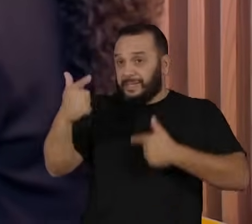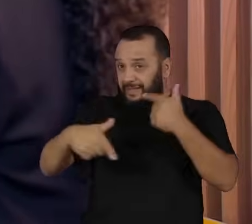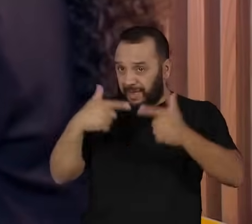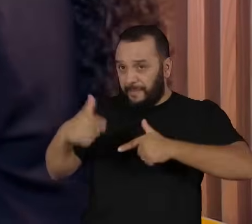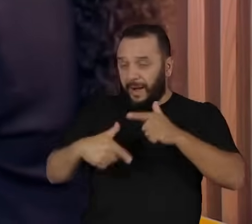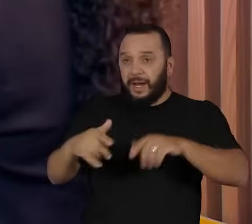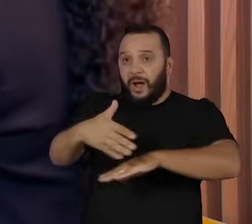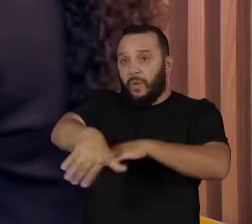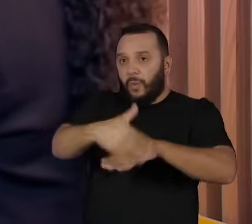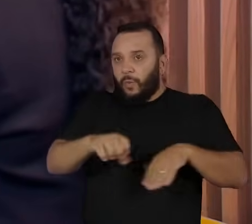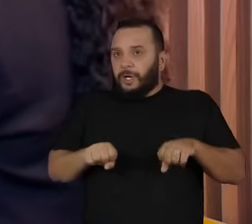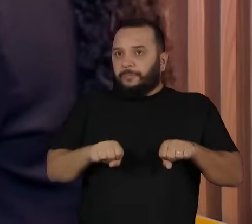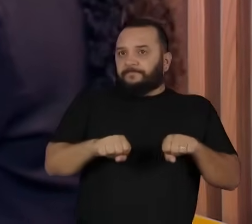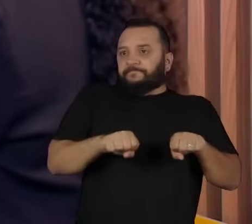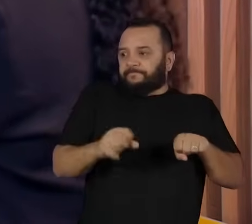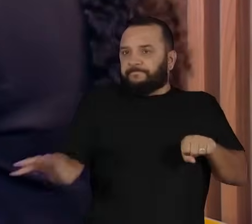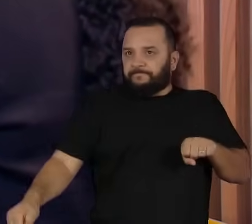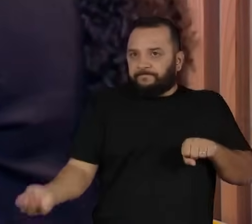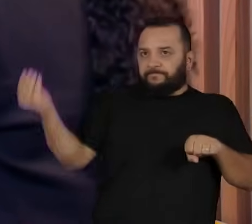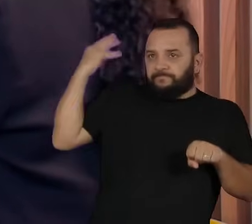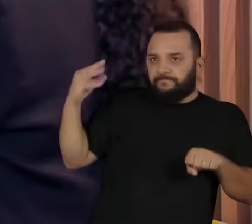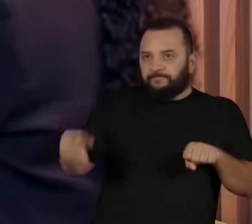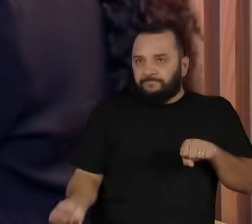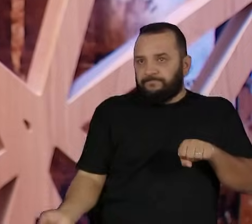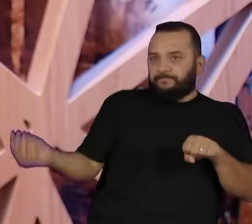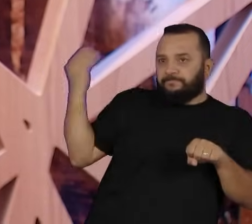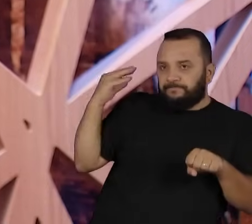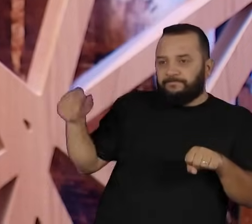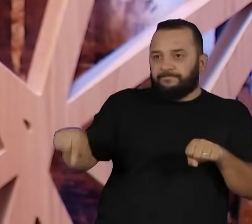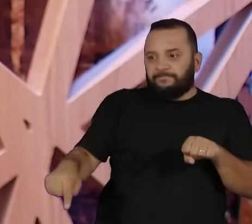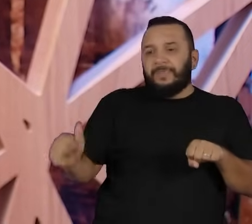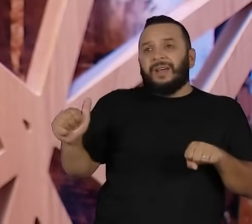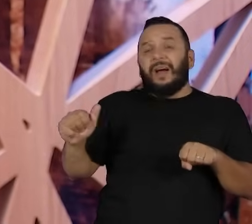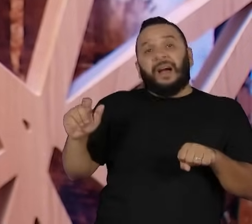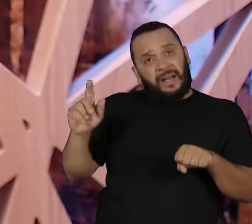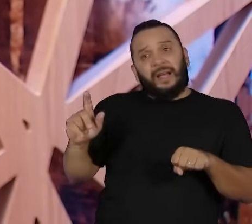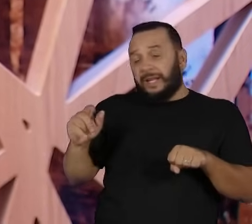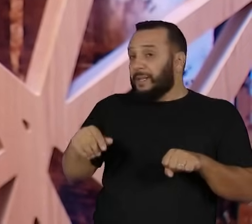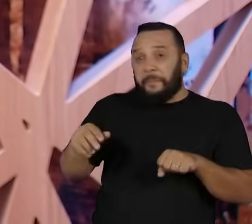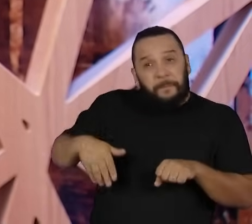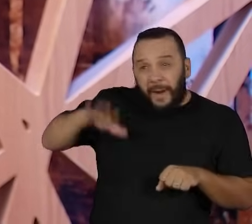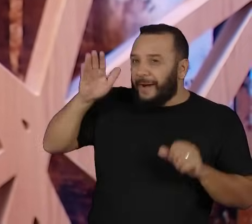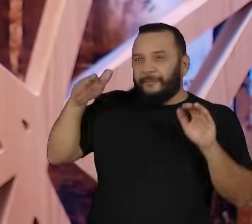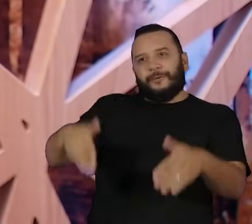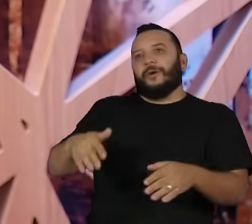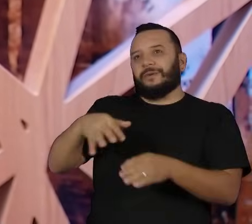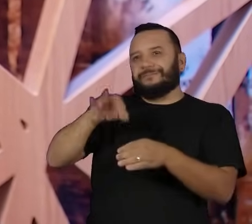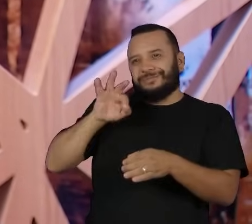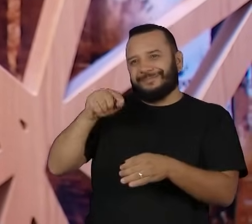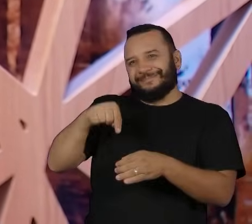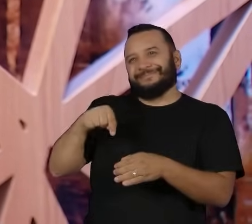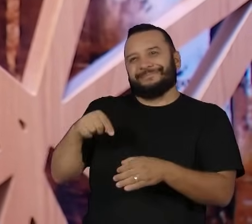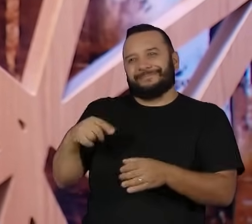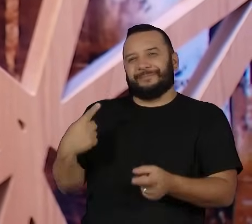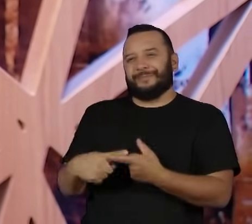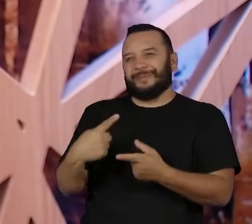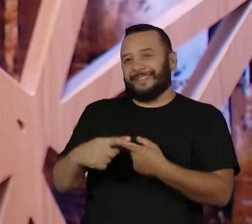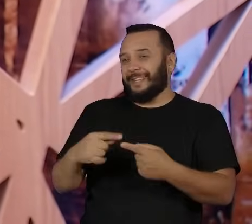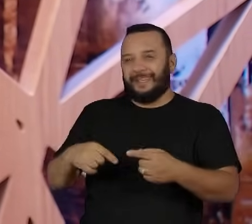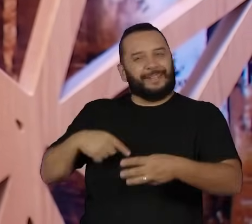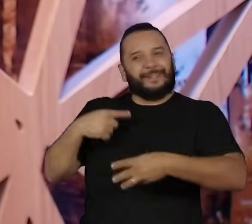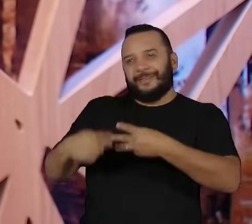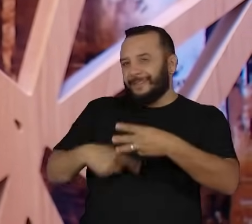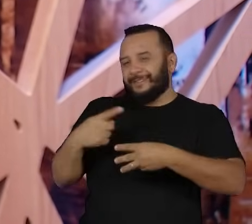são a principal fonte de renda dos catadores, da maior parte dos catadores são a latinha de alumínio, é porque eles conseguem fazer essa troca